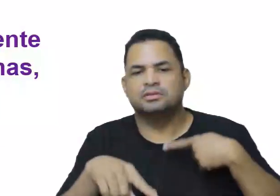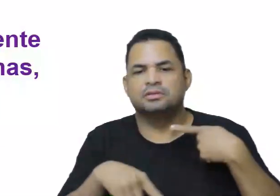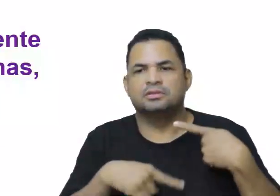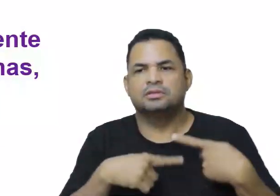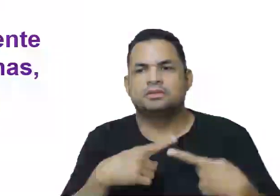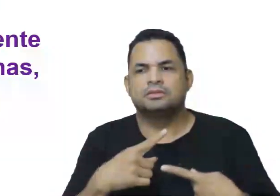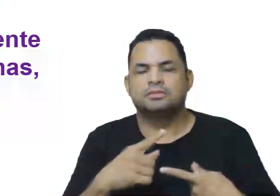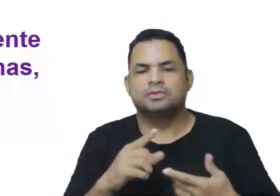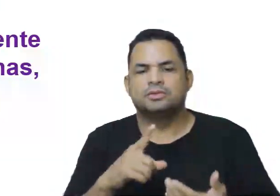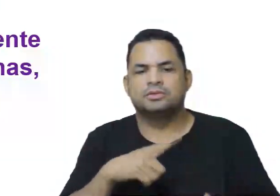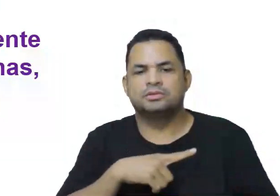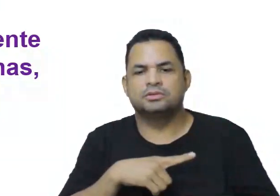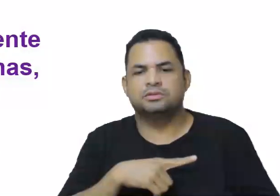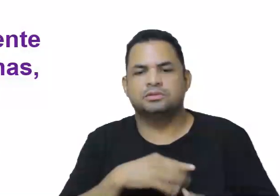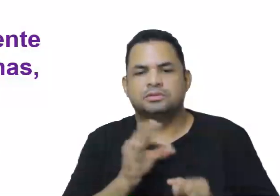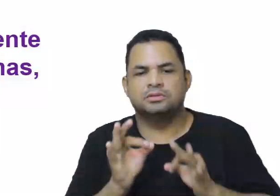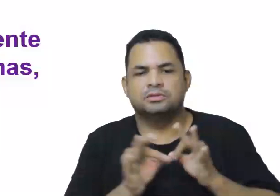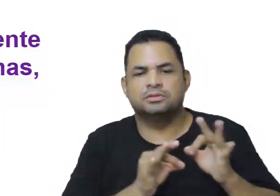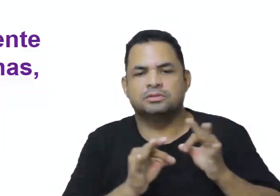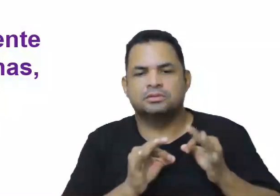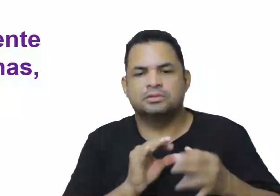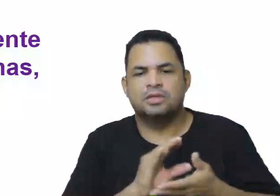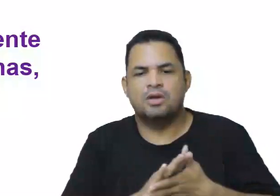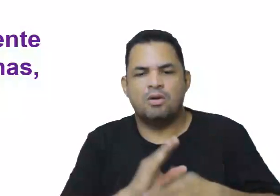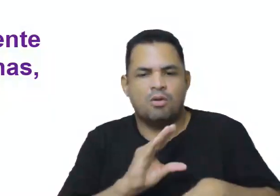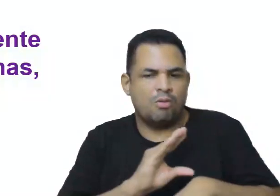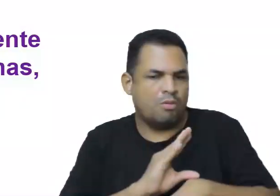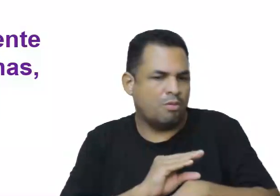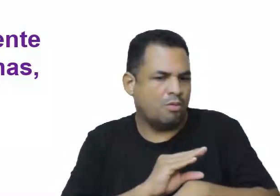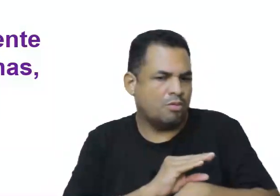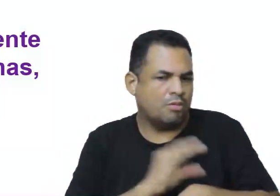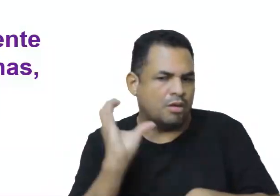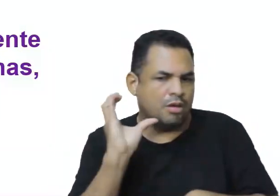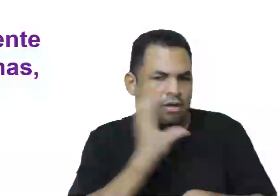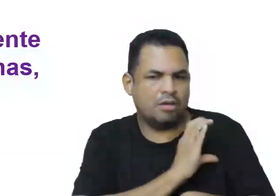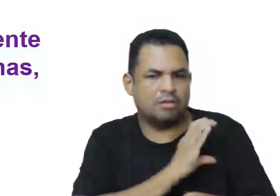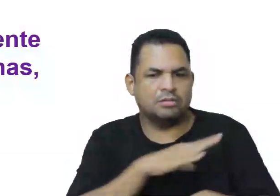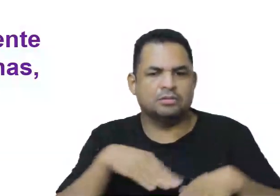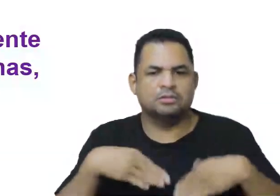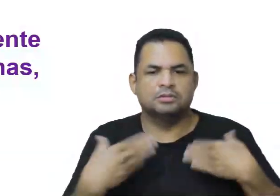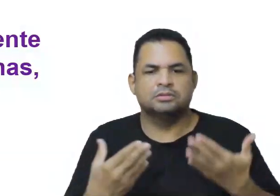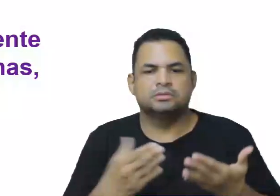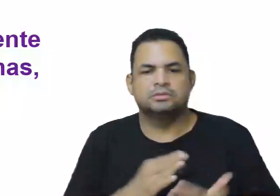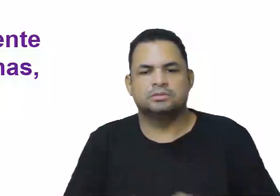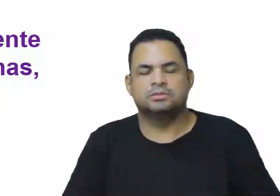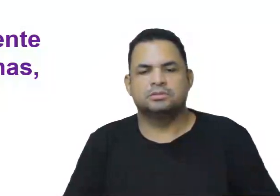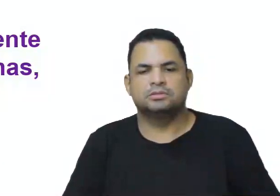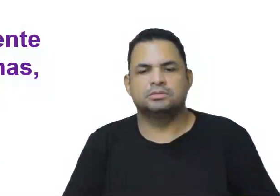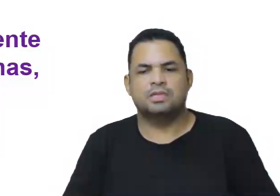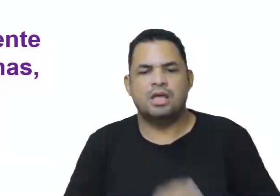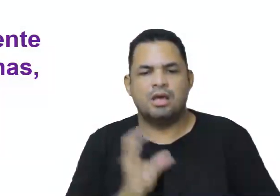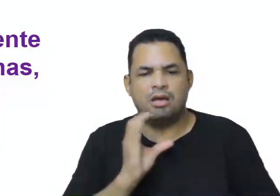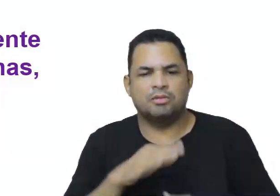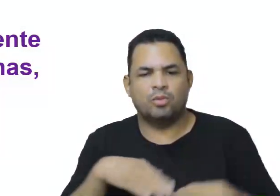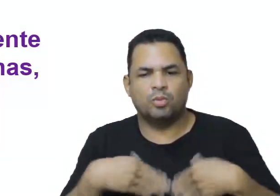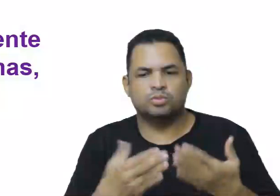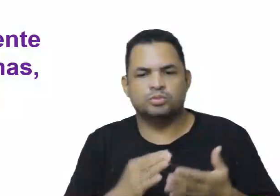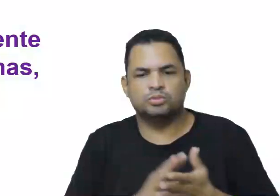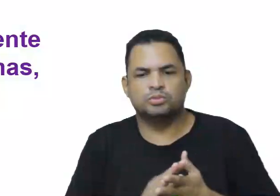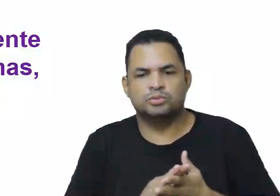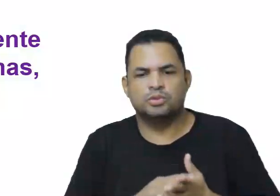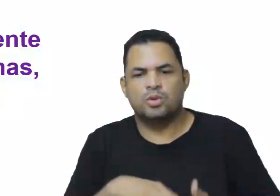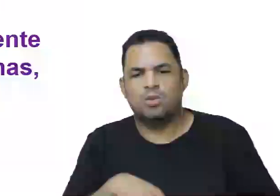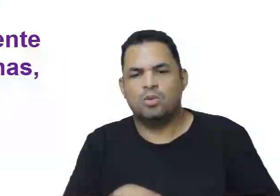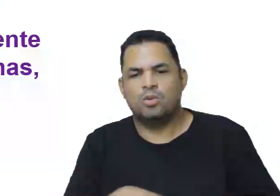vai acontecer uma formação gordurosa, um pouco mais rápida nele, né? Em geral, a gordura se forma rapidamente ao longo das